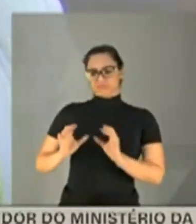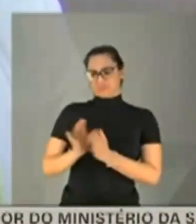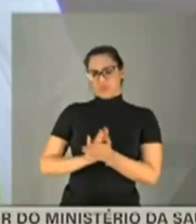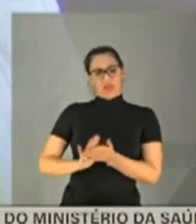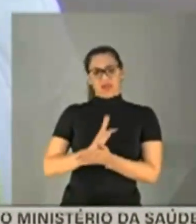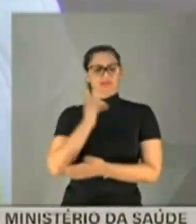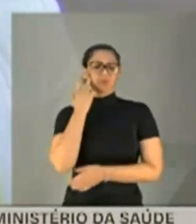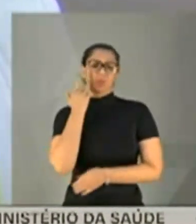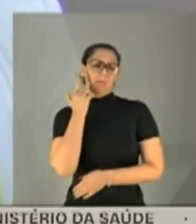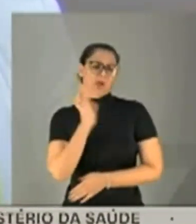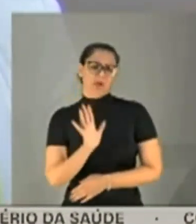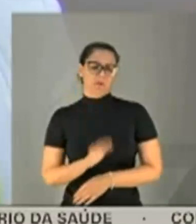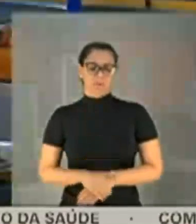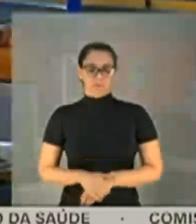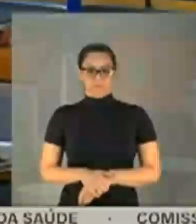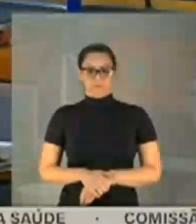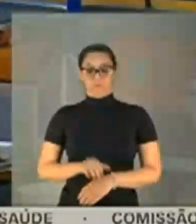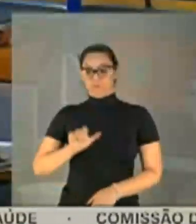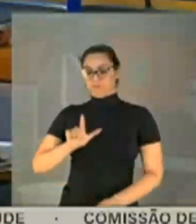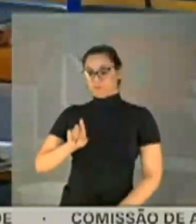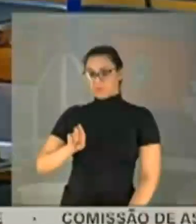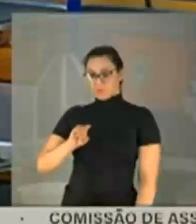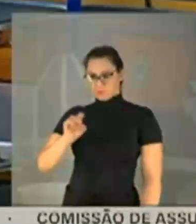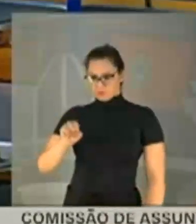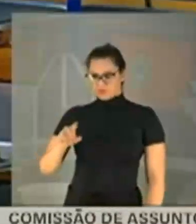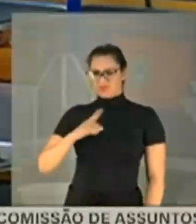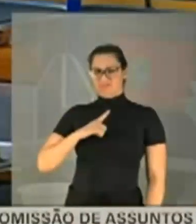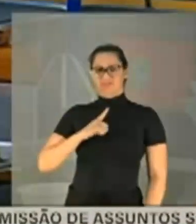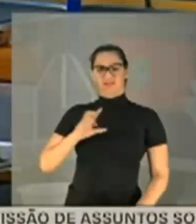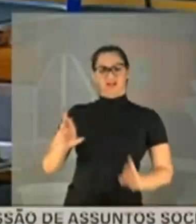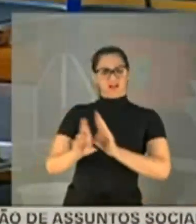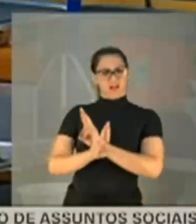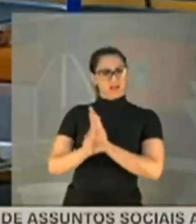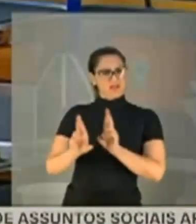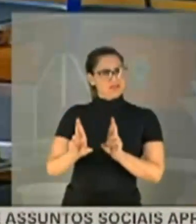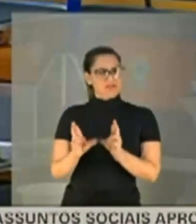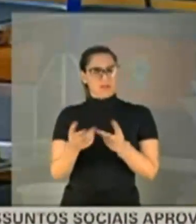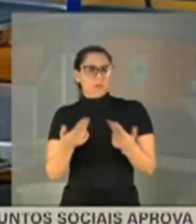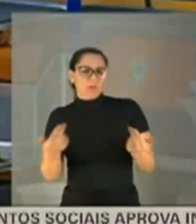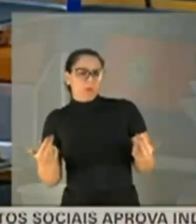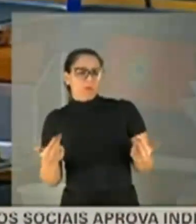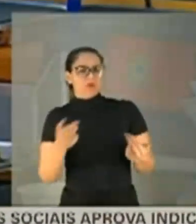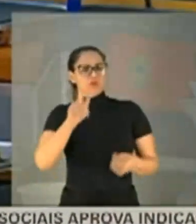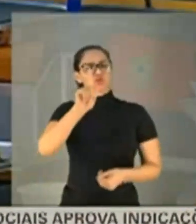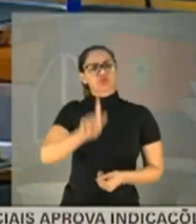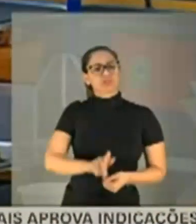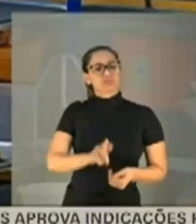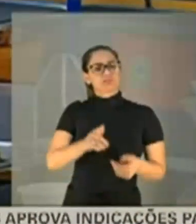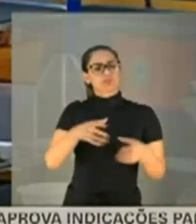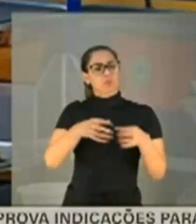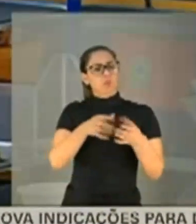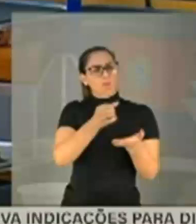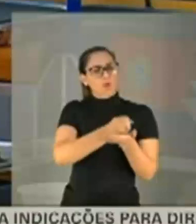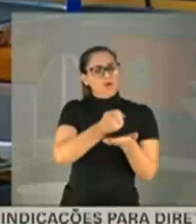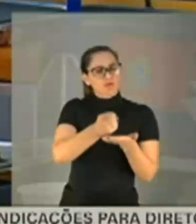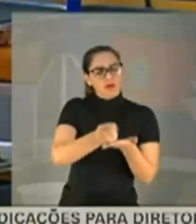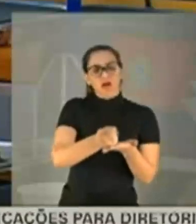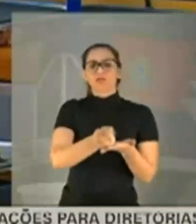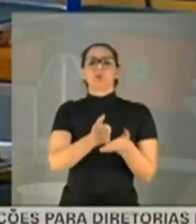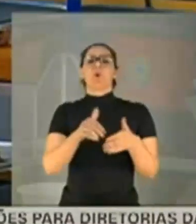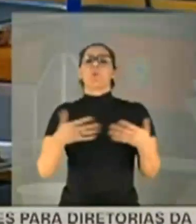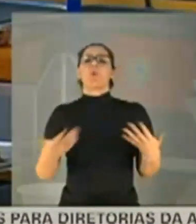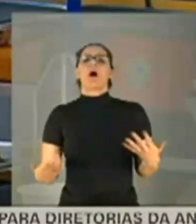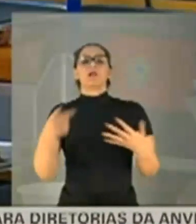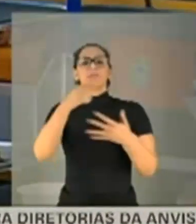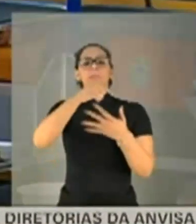relação normal. O senhor Luiz Ricardo tem alguma ligação com a gestão do contrato? Quais são